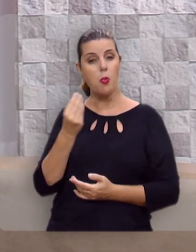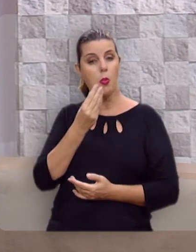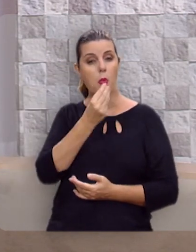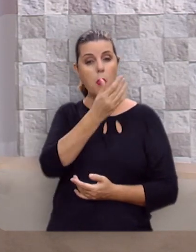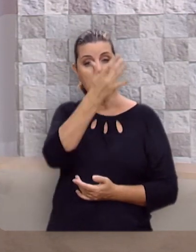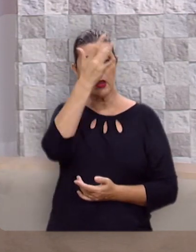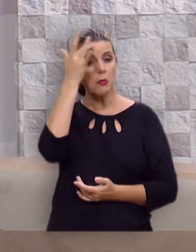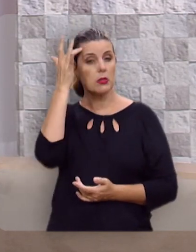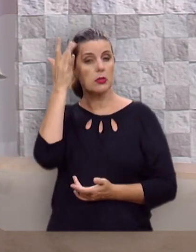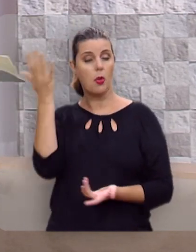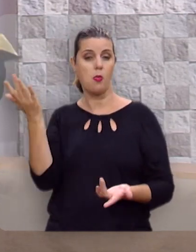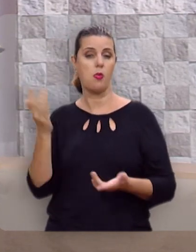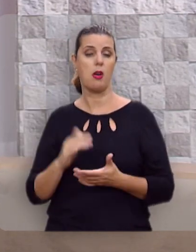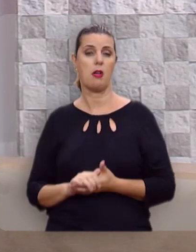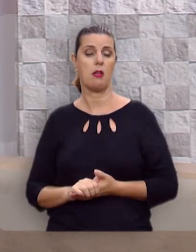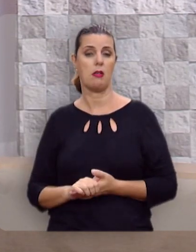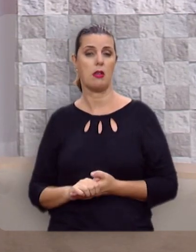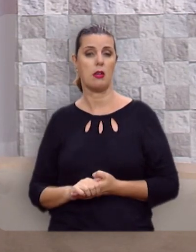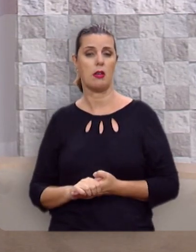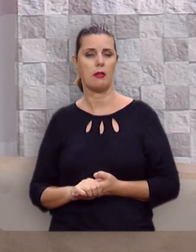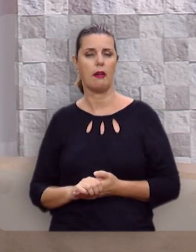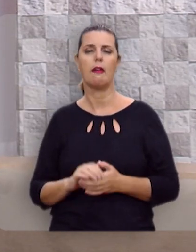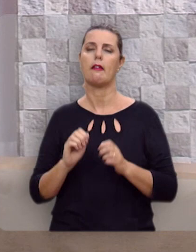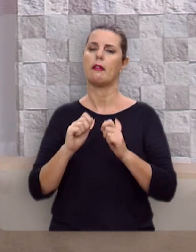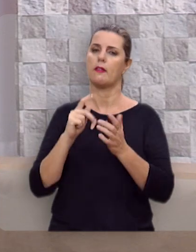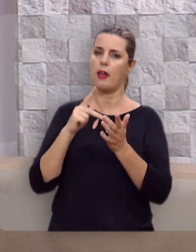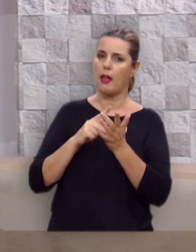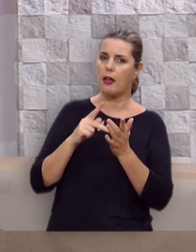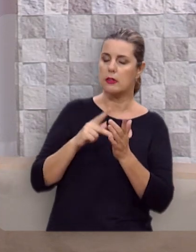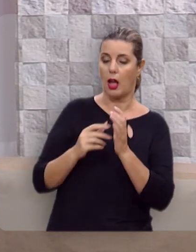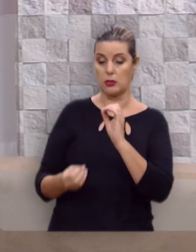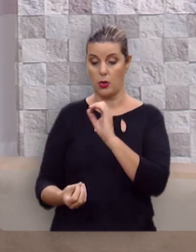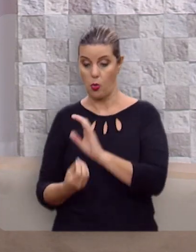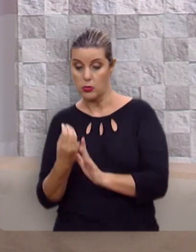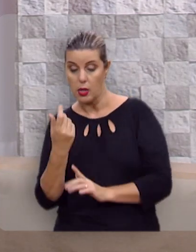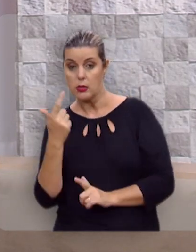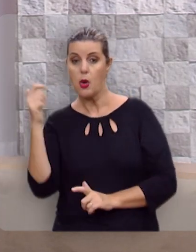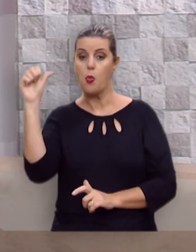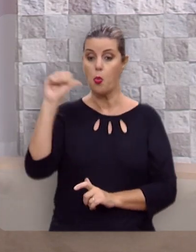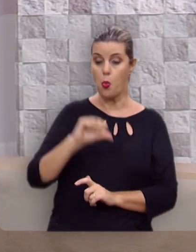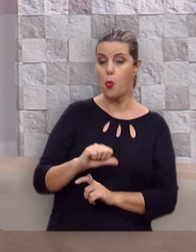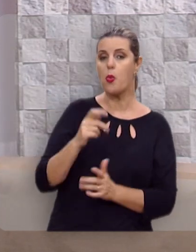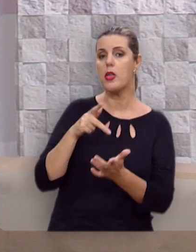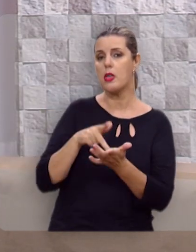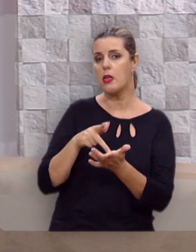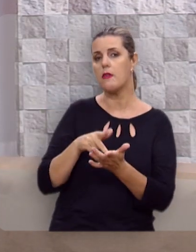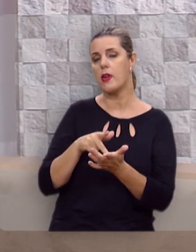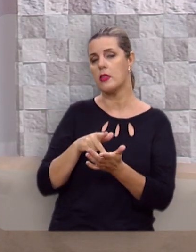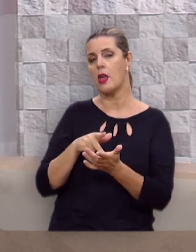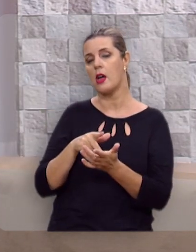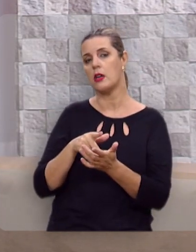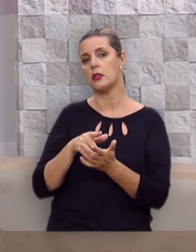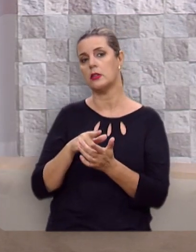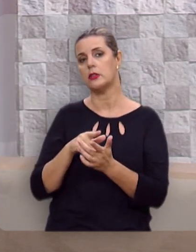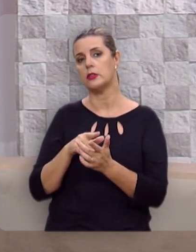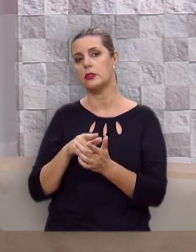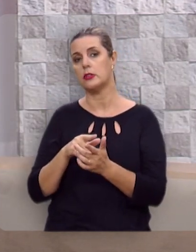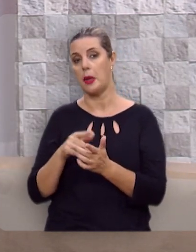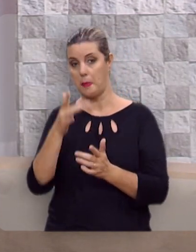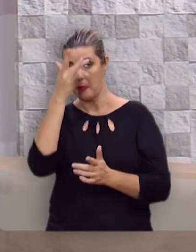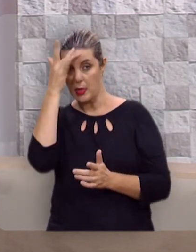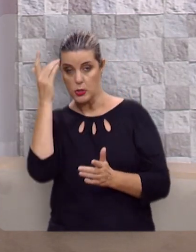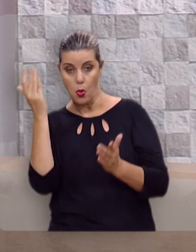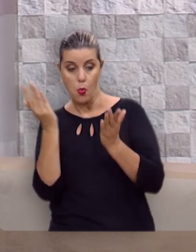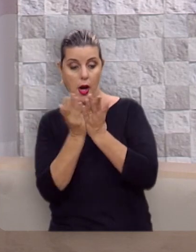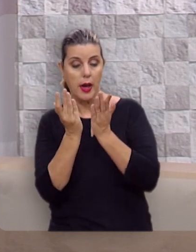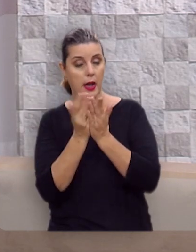pessoas que foram ceifadas. É claro que são coisas ruins em si mesmas.